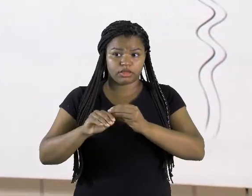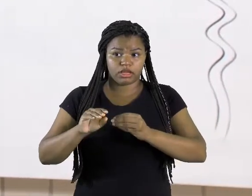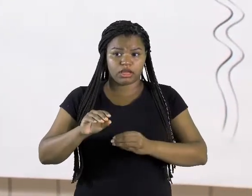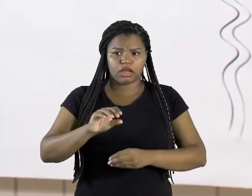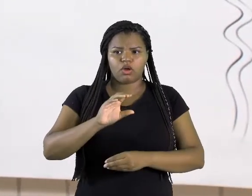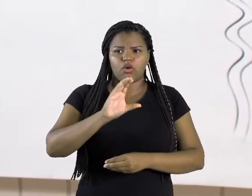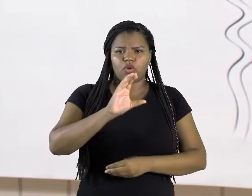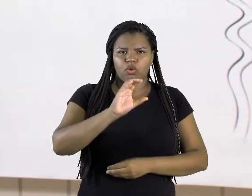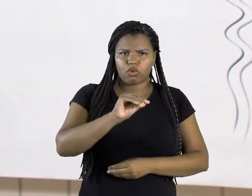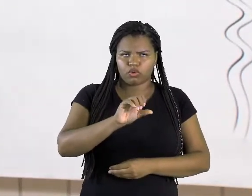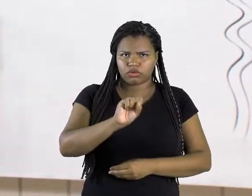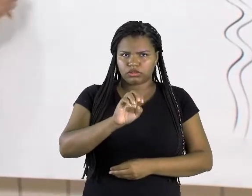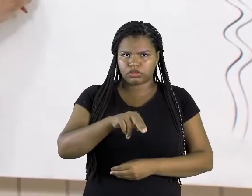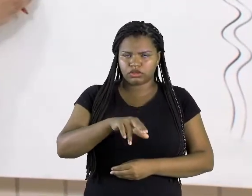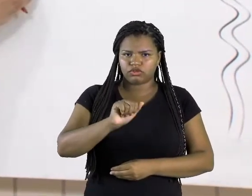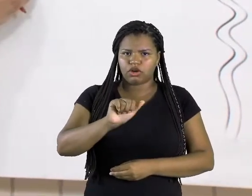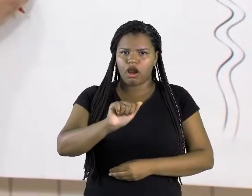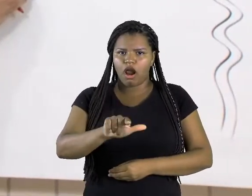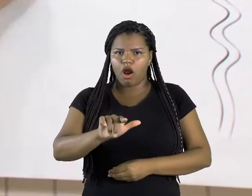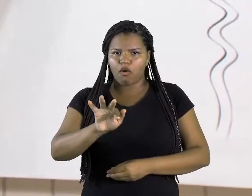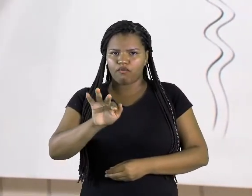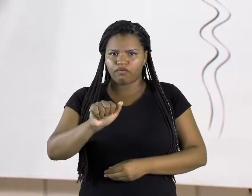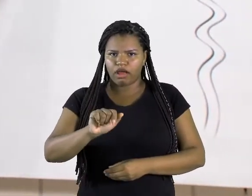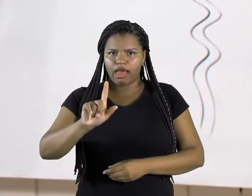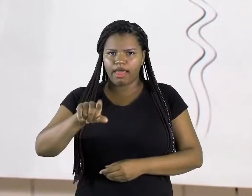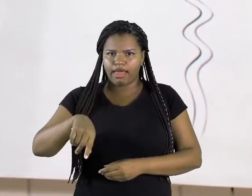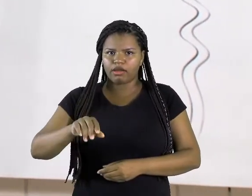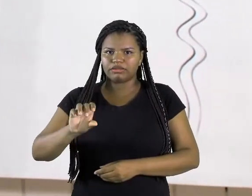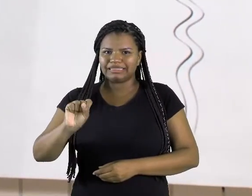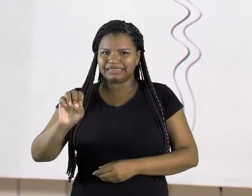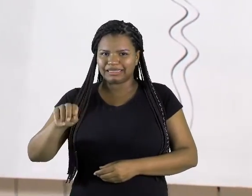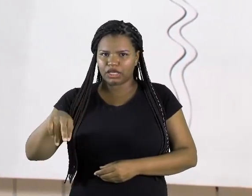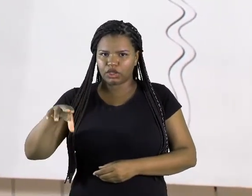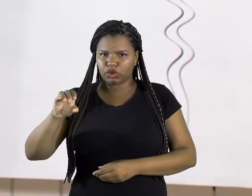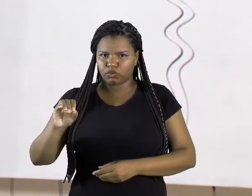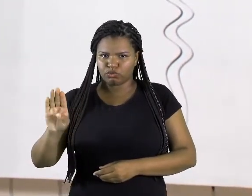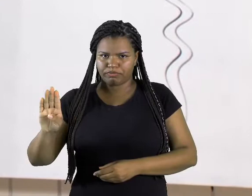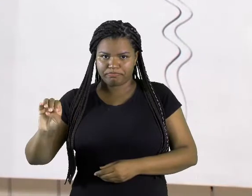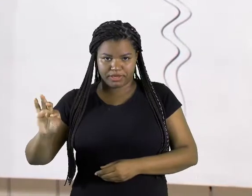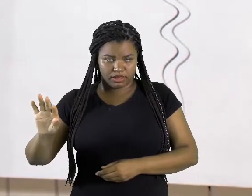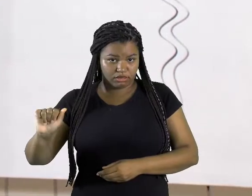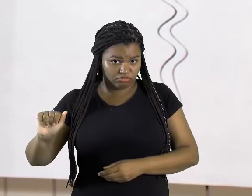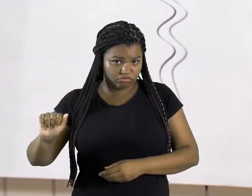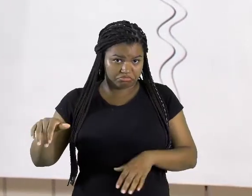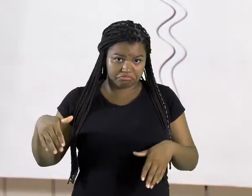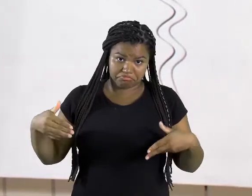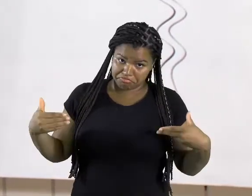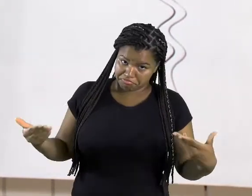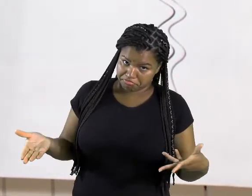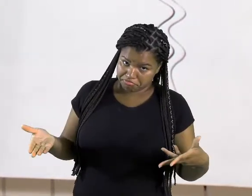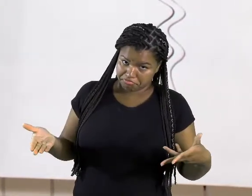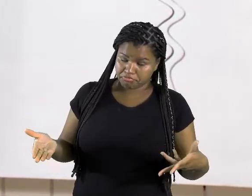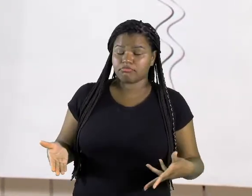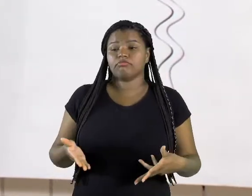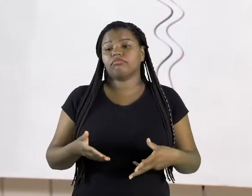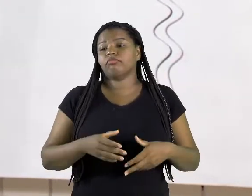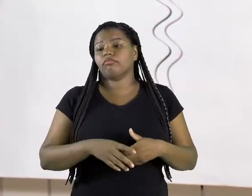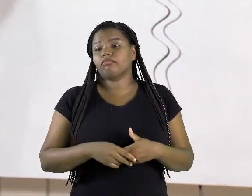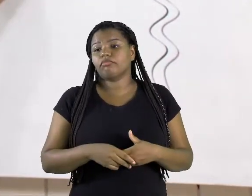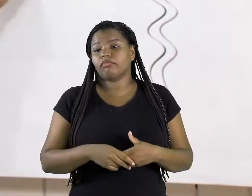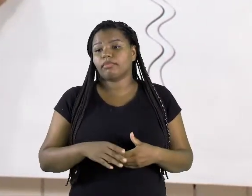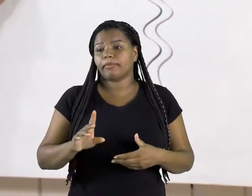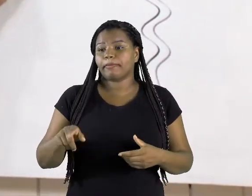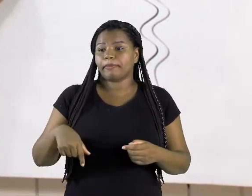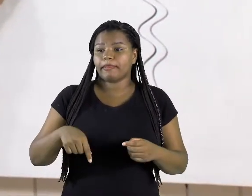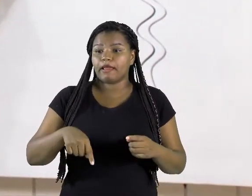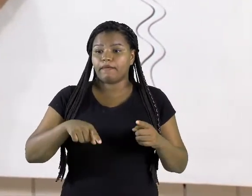beta? Vamos testar? Cosseno de alfa, então esse é o ângulo. O cosseno é o cateto adjacente sobre a hipotenusa,